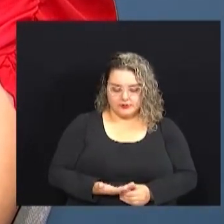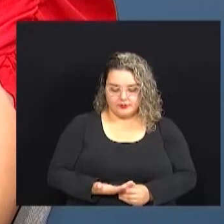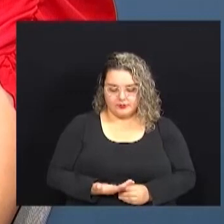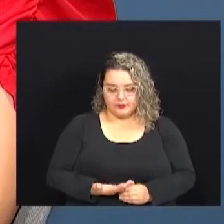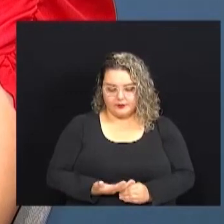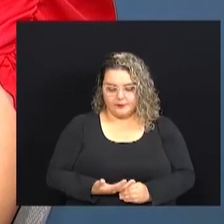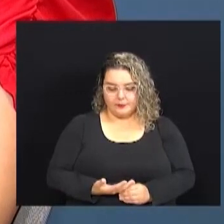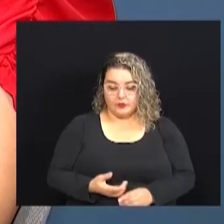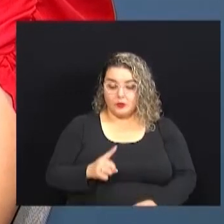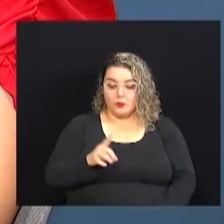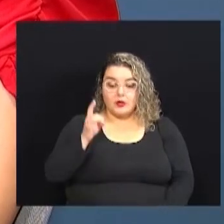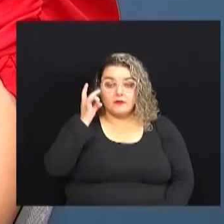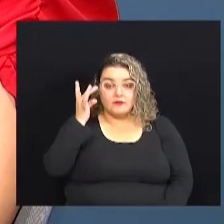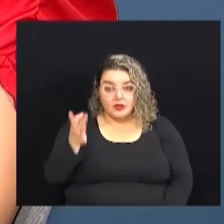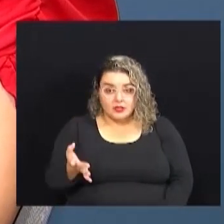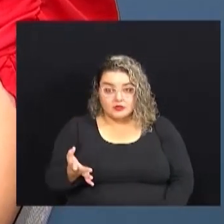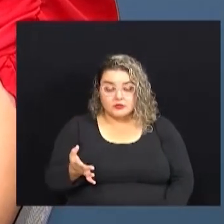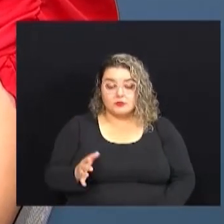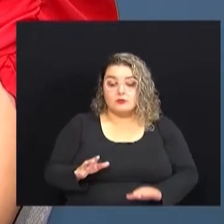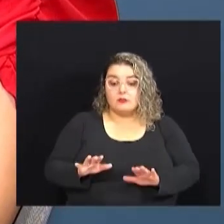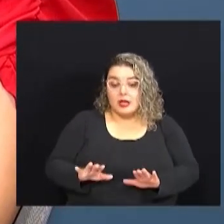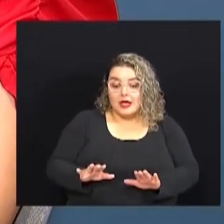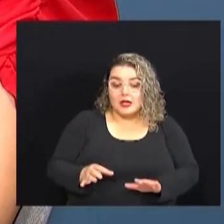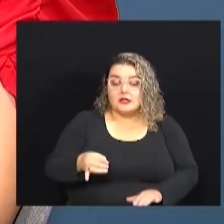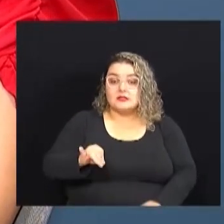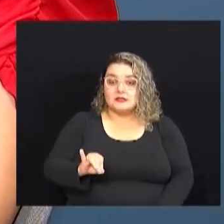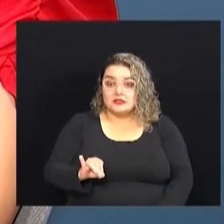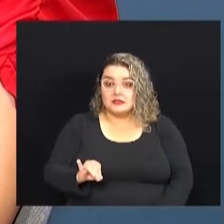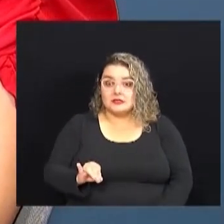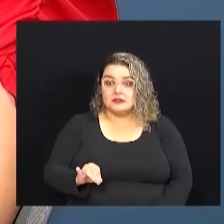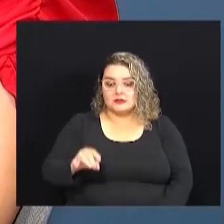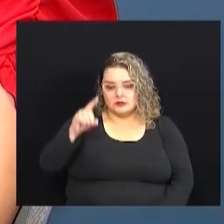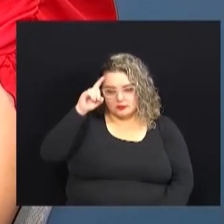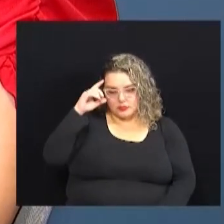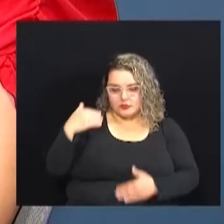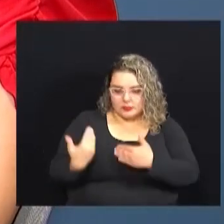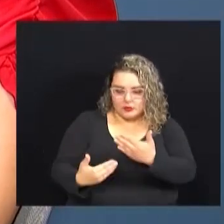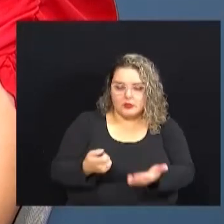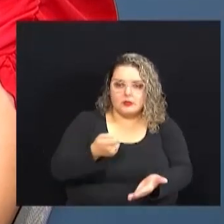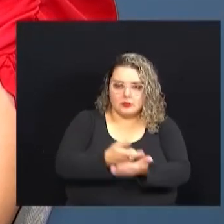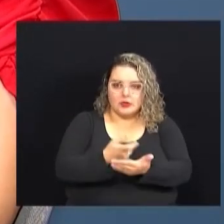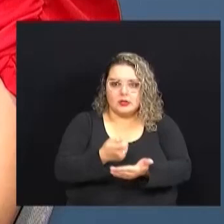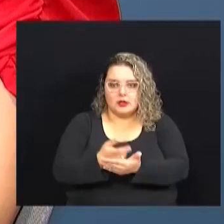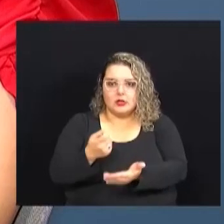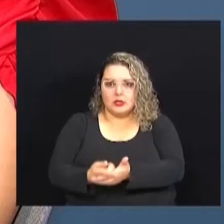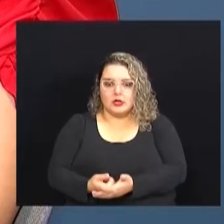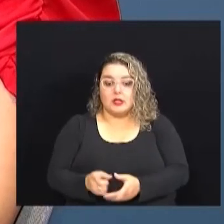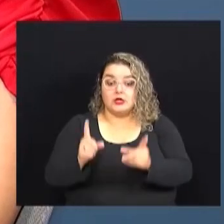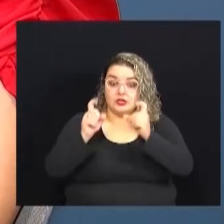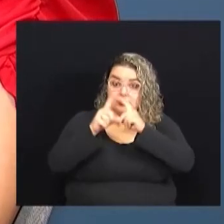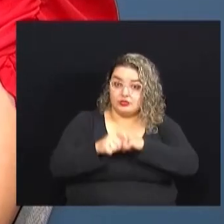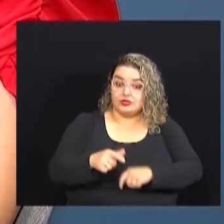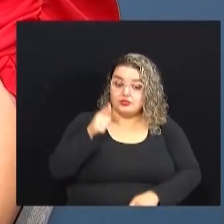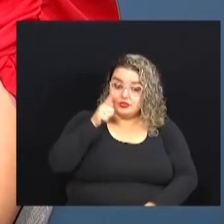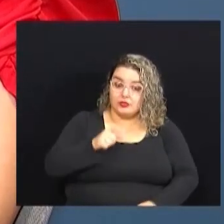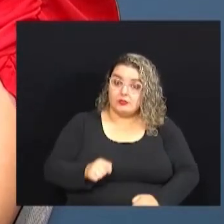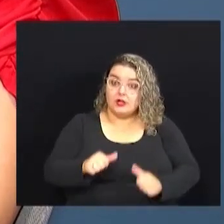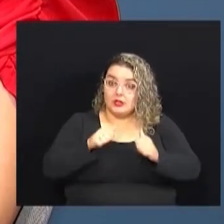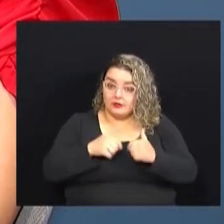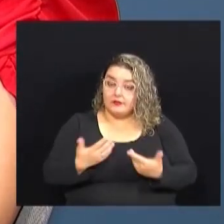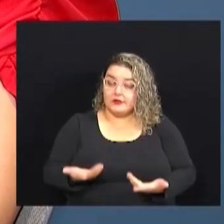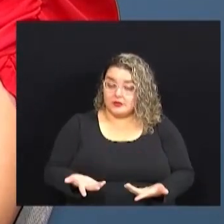né, não é que ela seja fácil, mas se você está em dia com as suas parcelas, é difícil você conseguir alguns